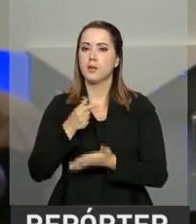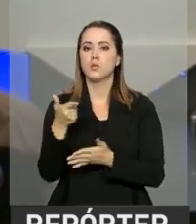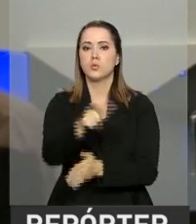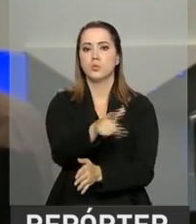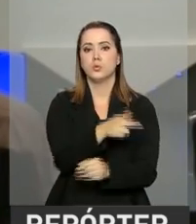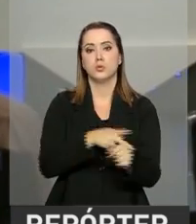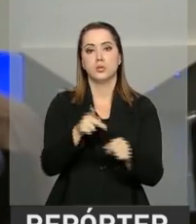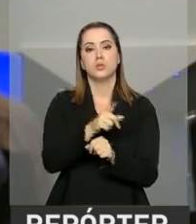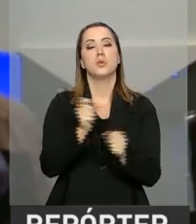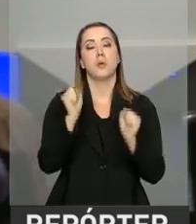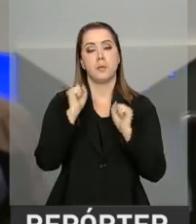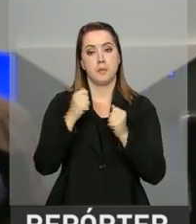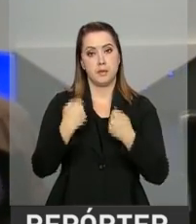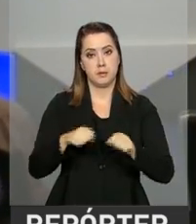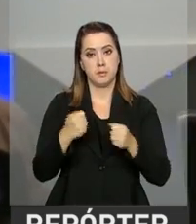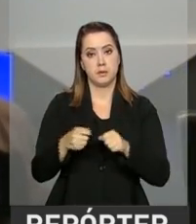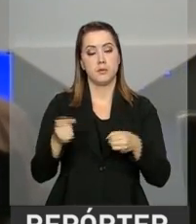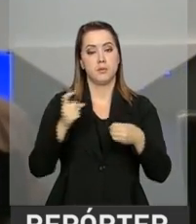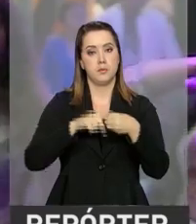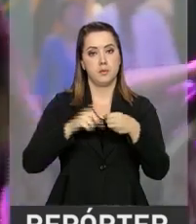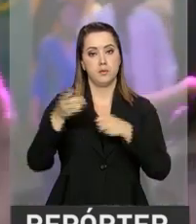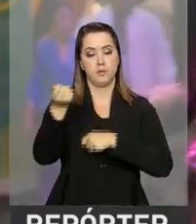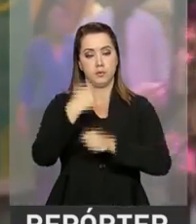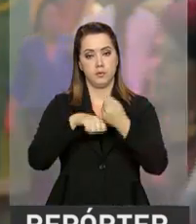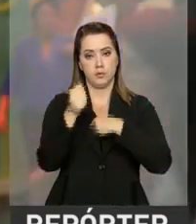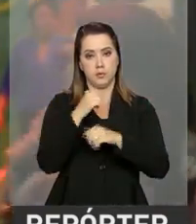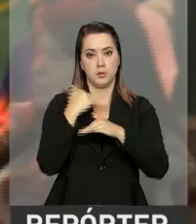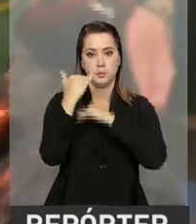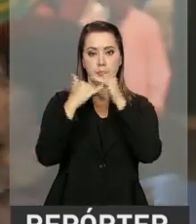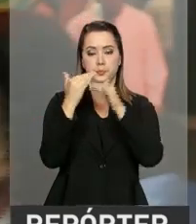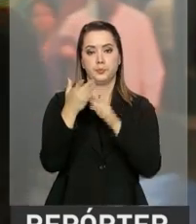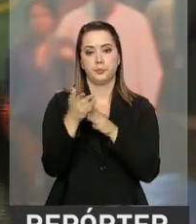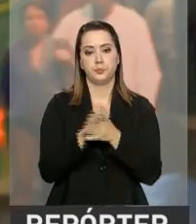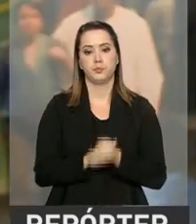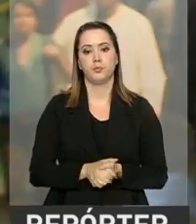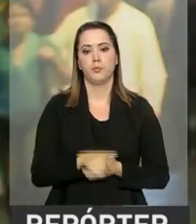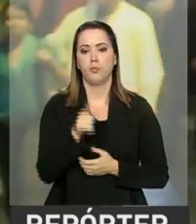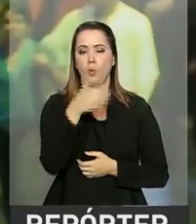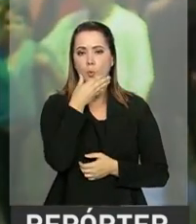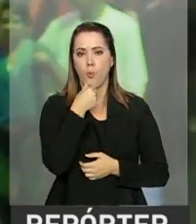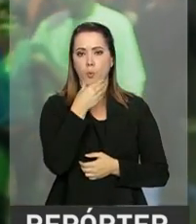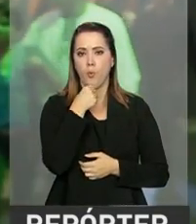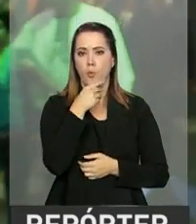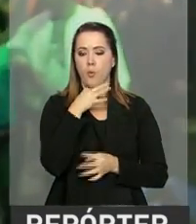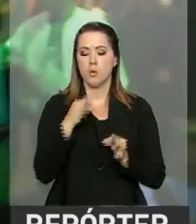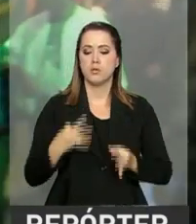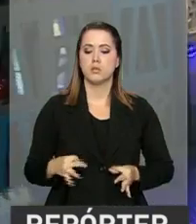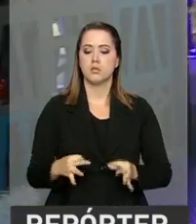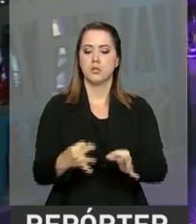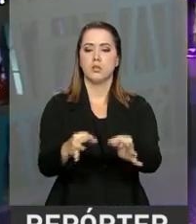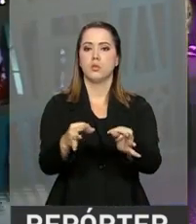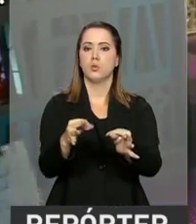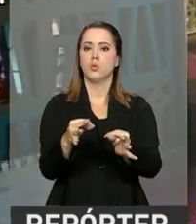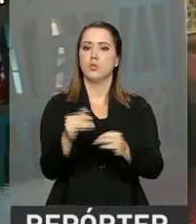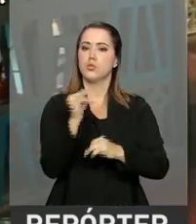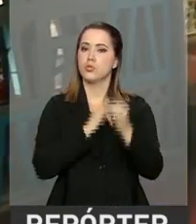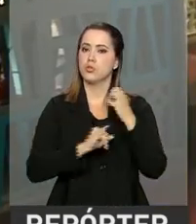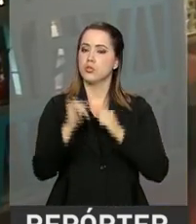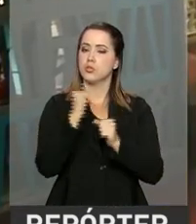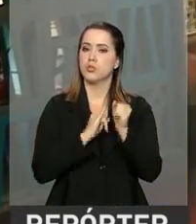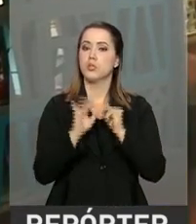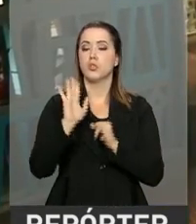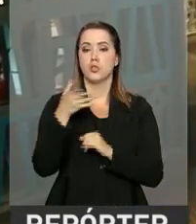do crescimento. Então as exportações são muito importantes. Álvaro é executivo de uma empresa de tecnologia da informação que atua há